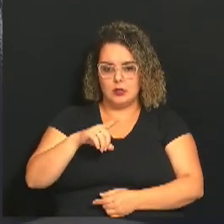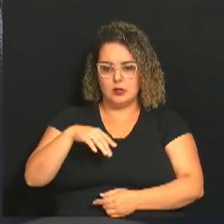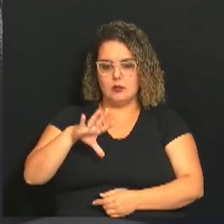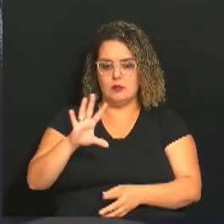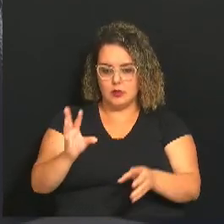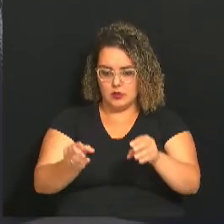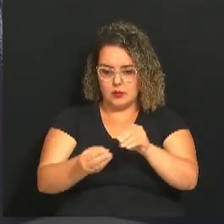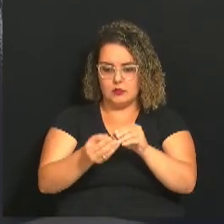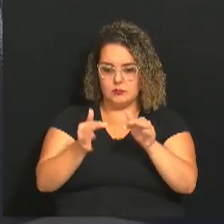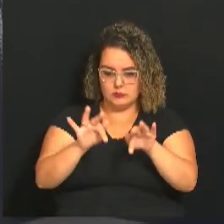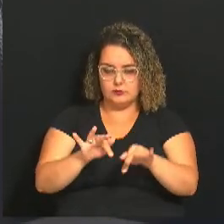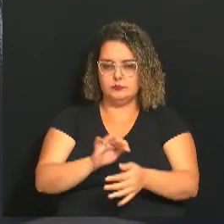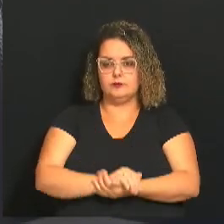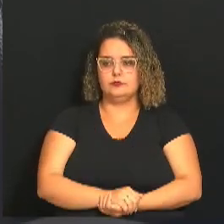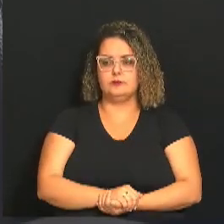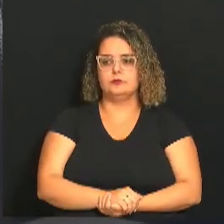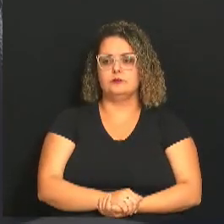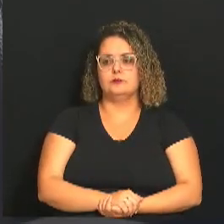consideração final.